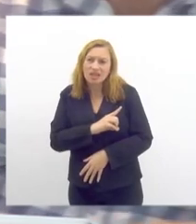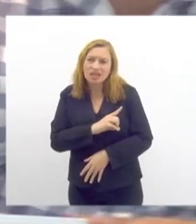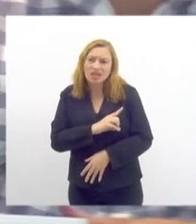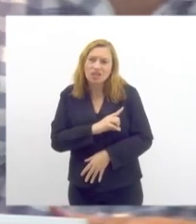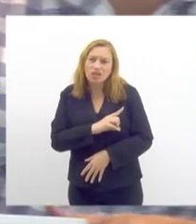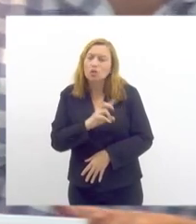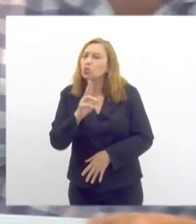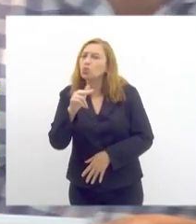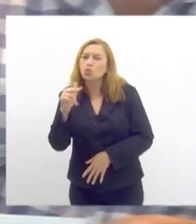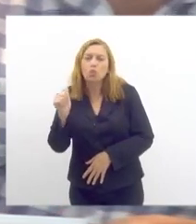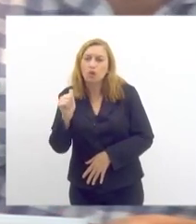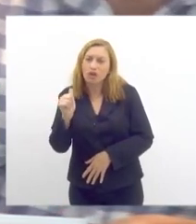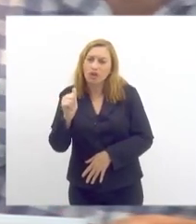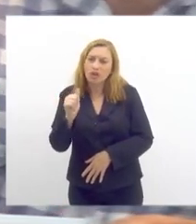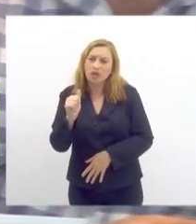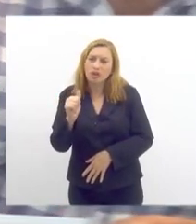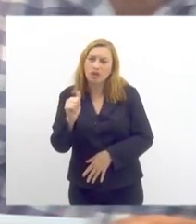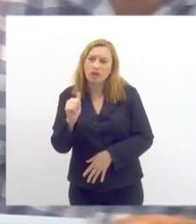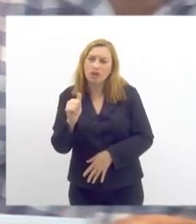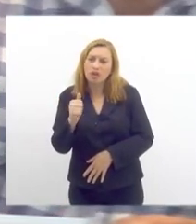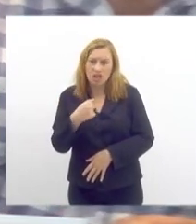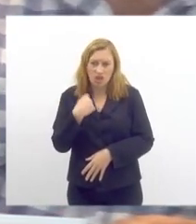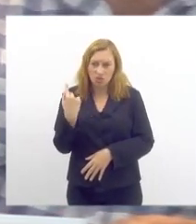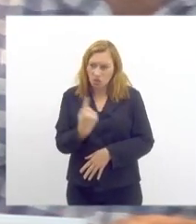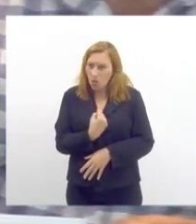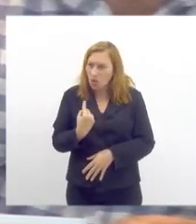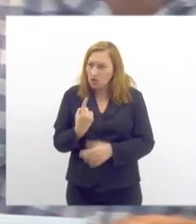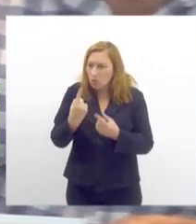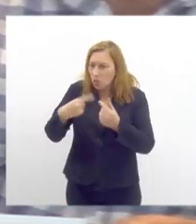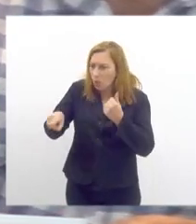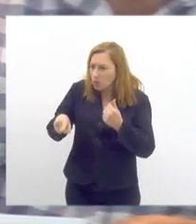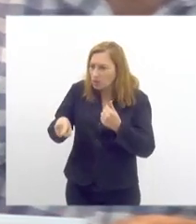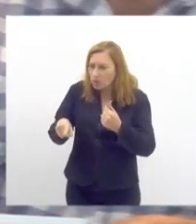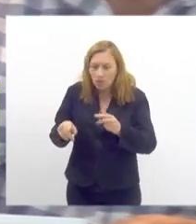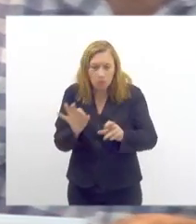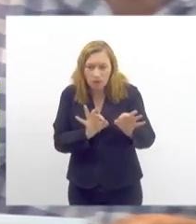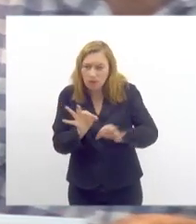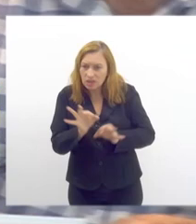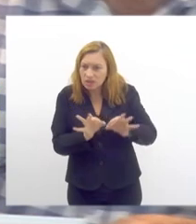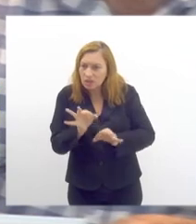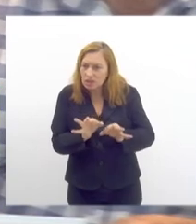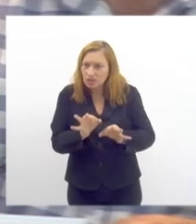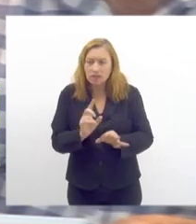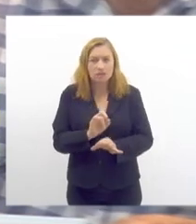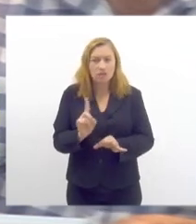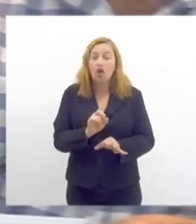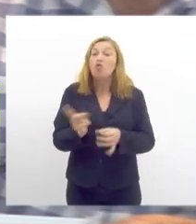O presidente do DETRAN, jamais, em tempo algum, e nenhum de nós aqui, se colocou contra o plano, se colocou contra a progressão.